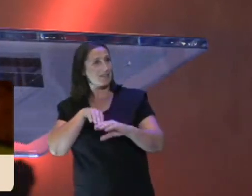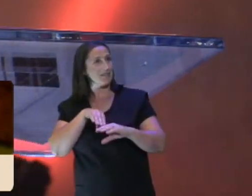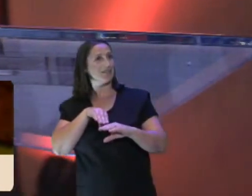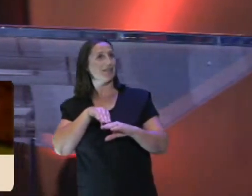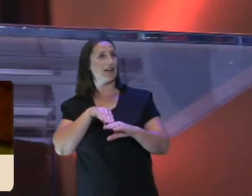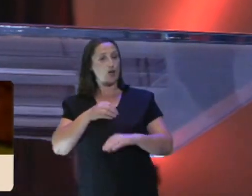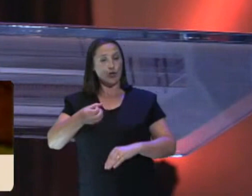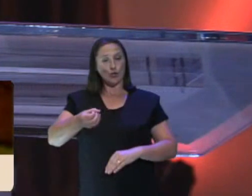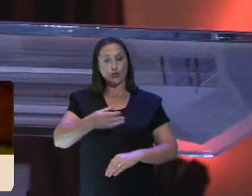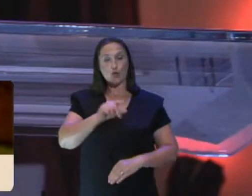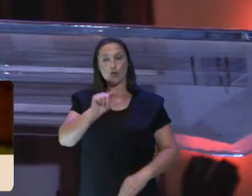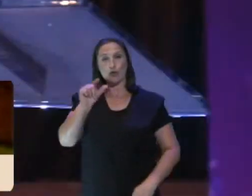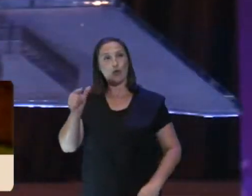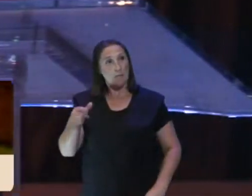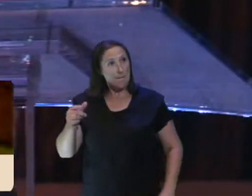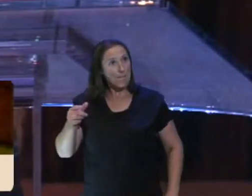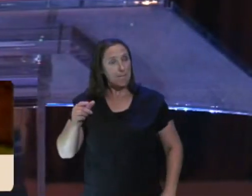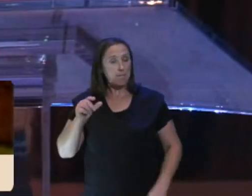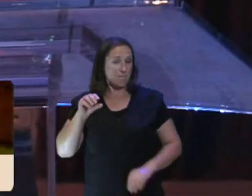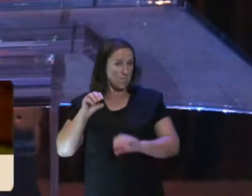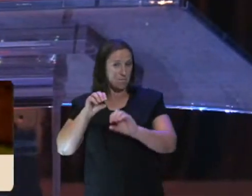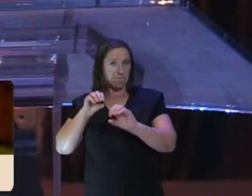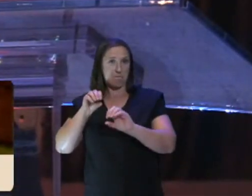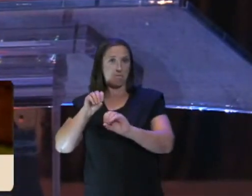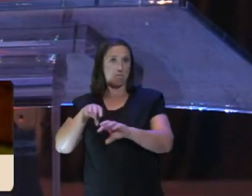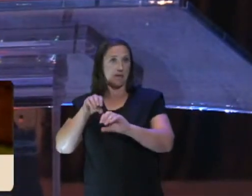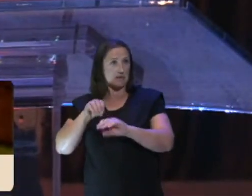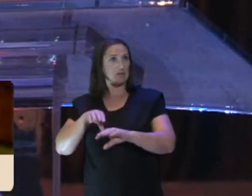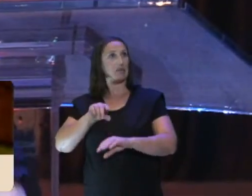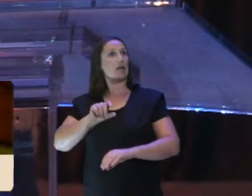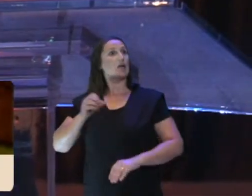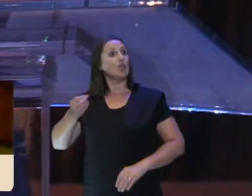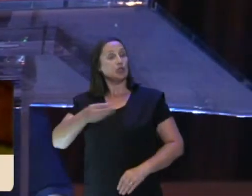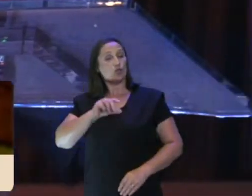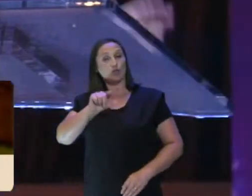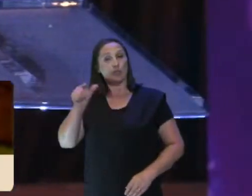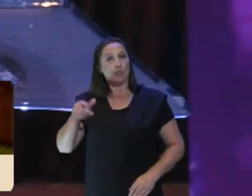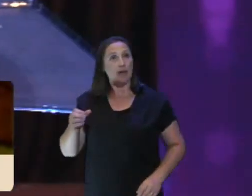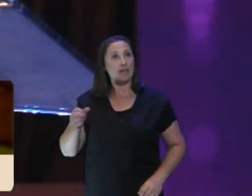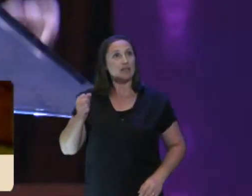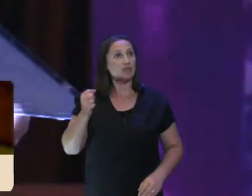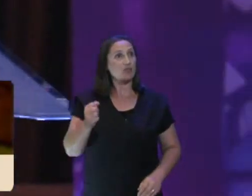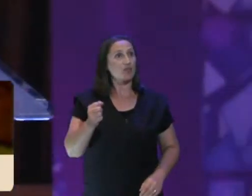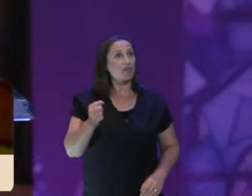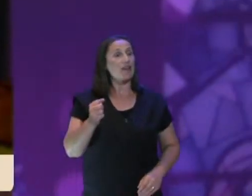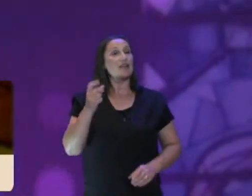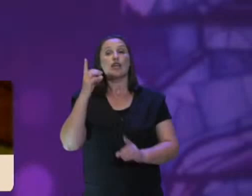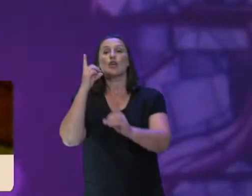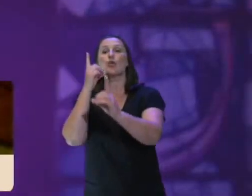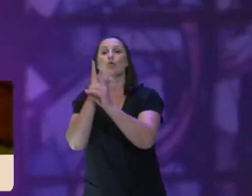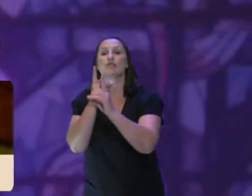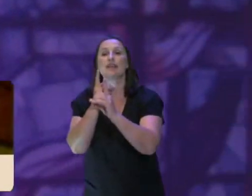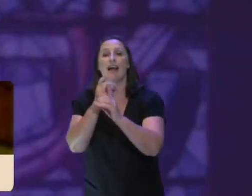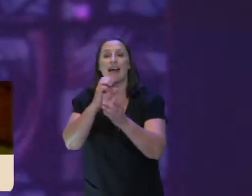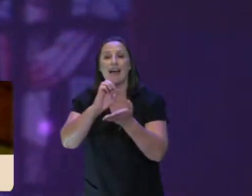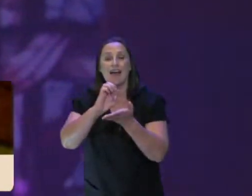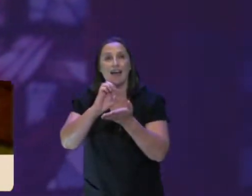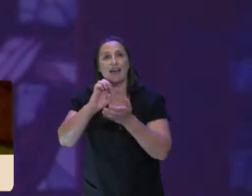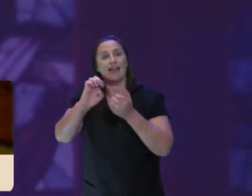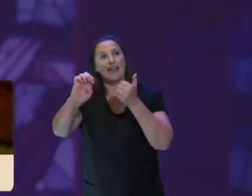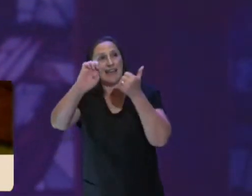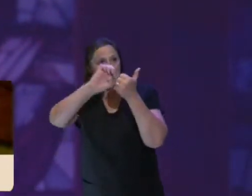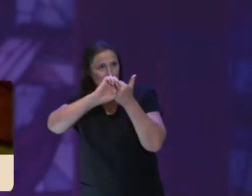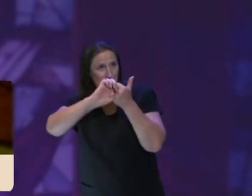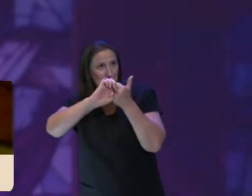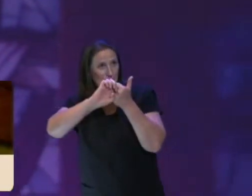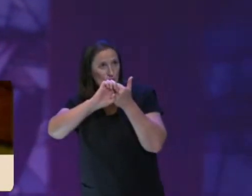interessante que você vai ler agora os próximos capítulos, ele vai se encontrar com Eliseu, mas ele não se encontra só